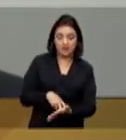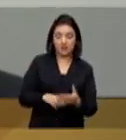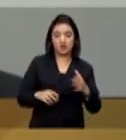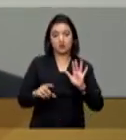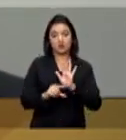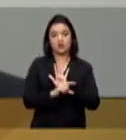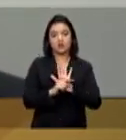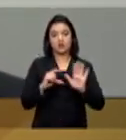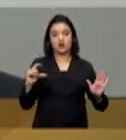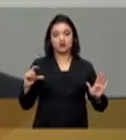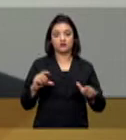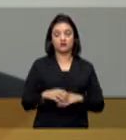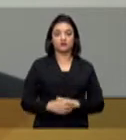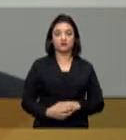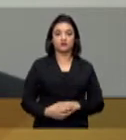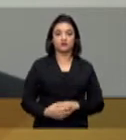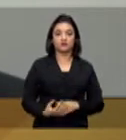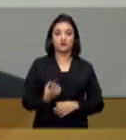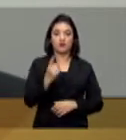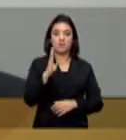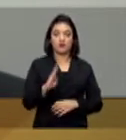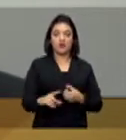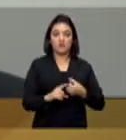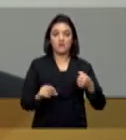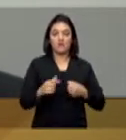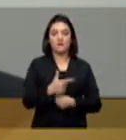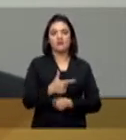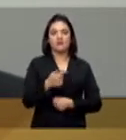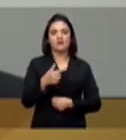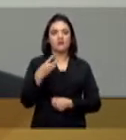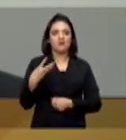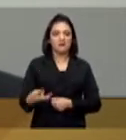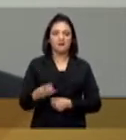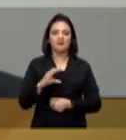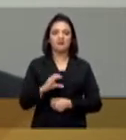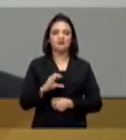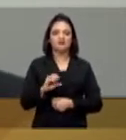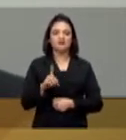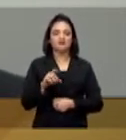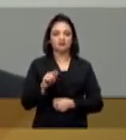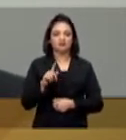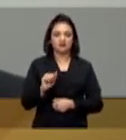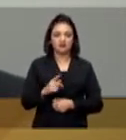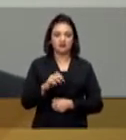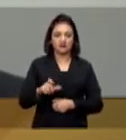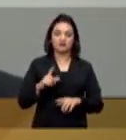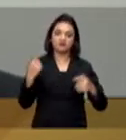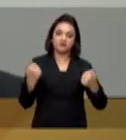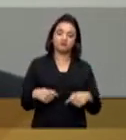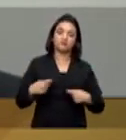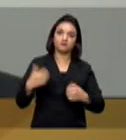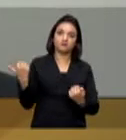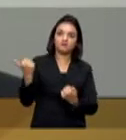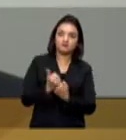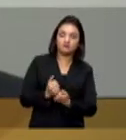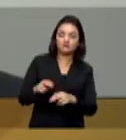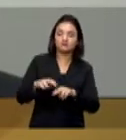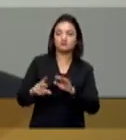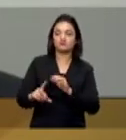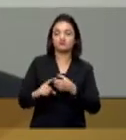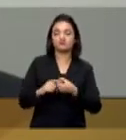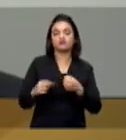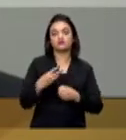parágrafo 1B do artigo 273 do Código Penal devem ser substituídas pela pena prevista no artigo 33 da